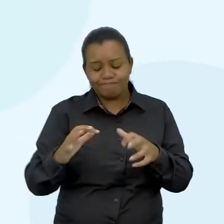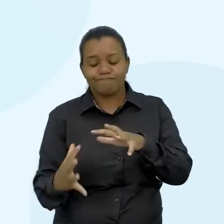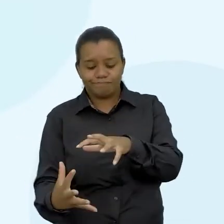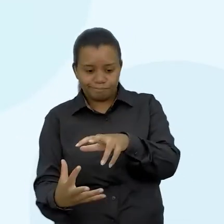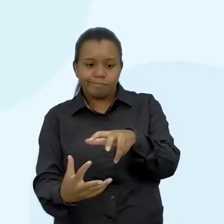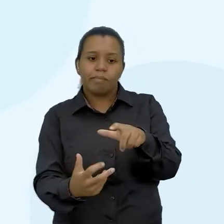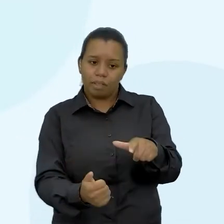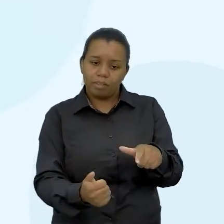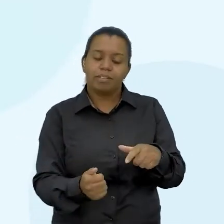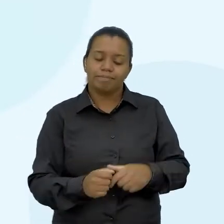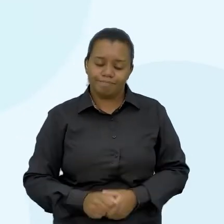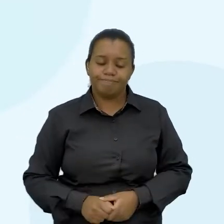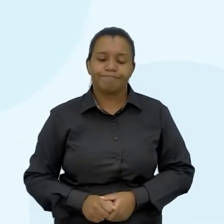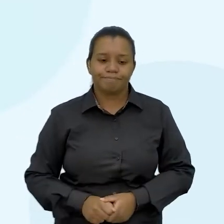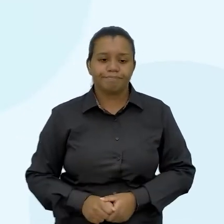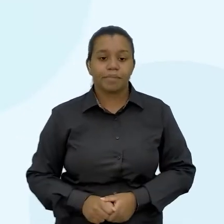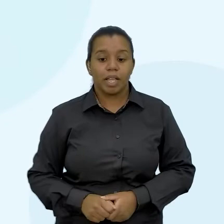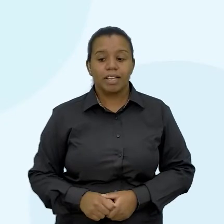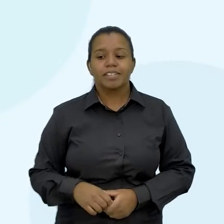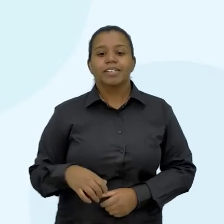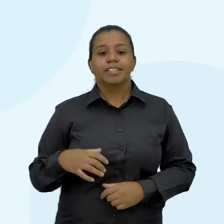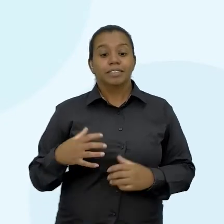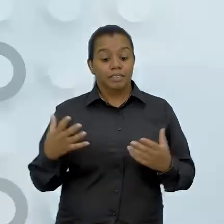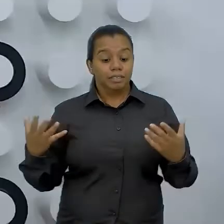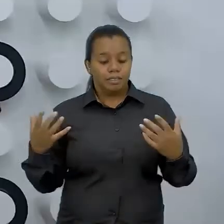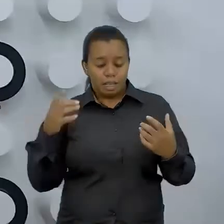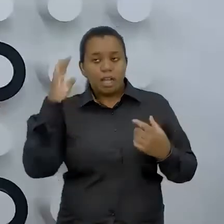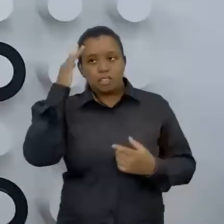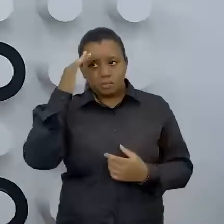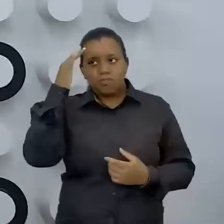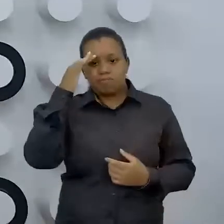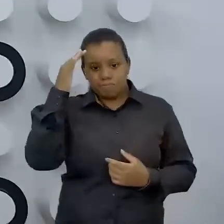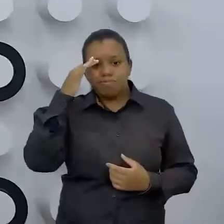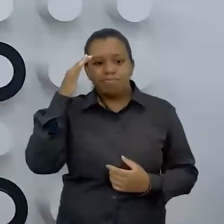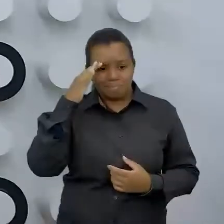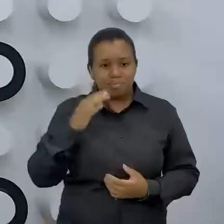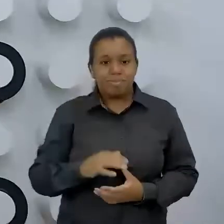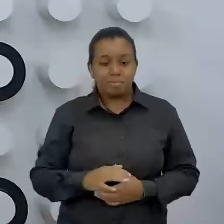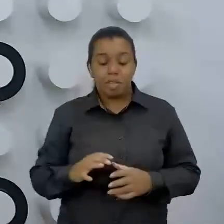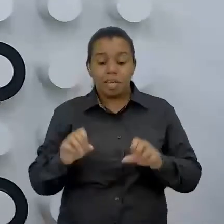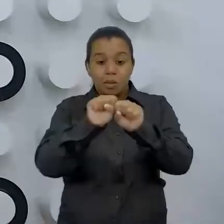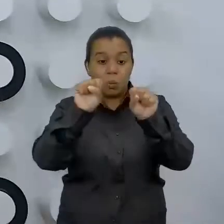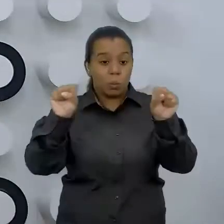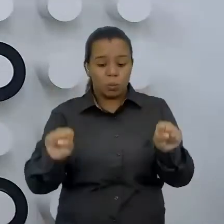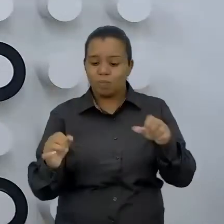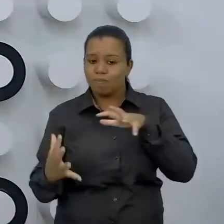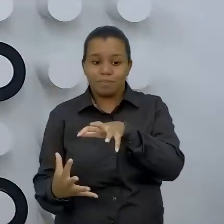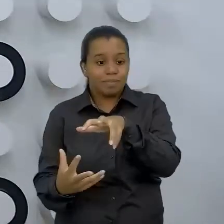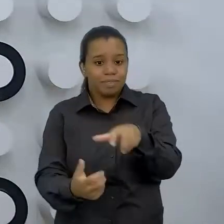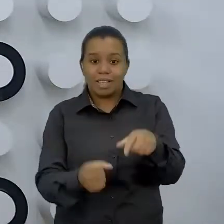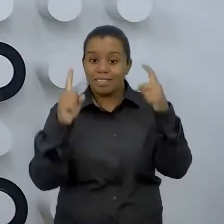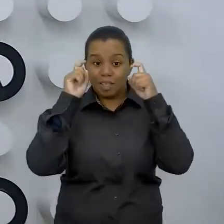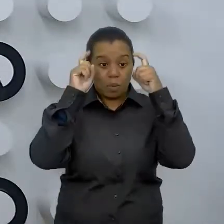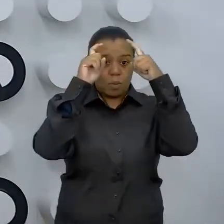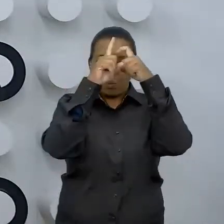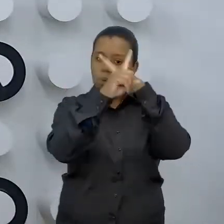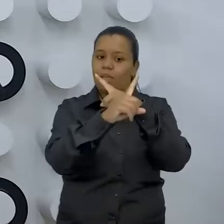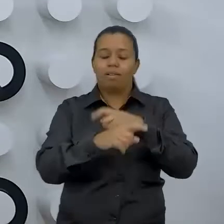no nosso planeta. Certo, galera? Então a gente tem que ter essa importância, né? Então o sistema Terra é um sistema complexo, ele tem aí